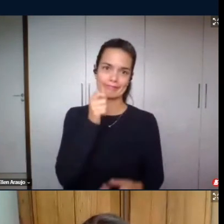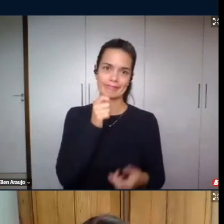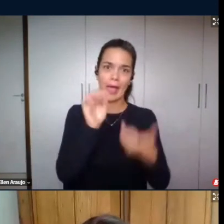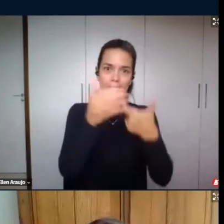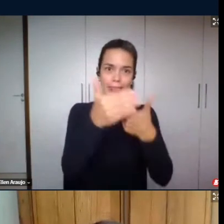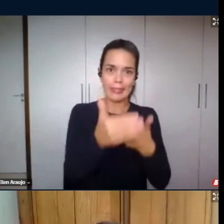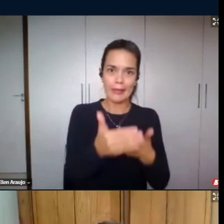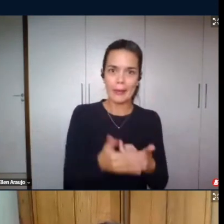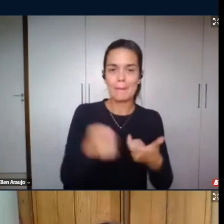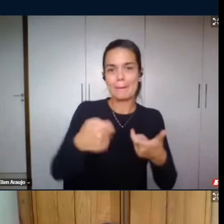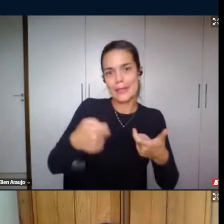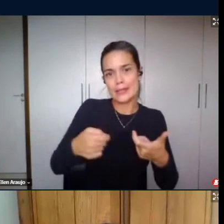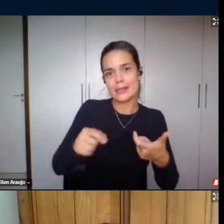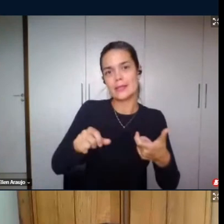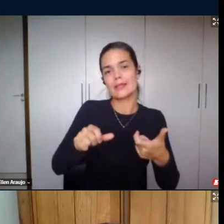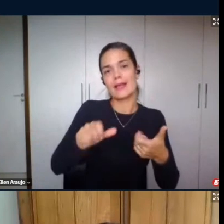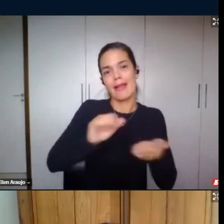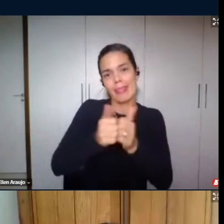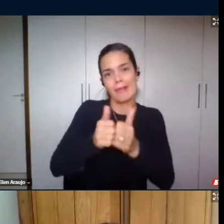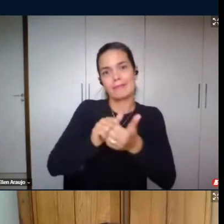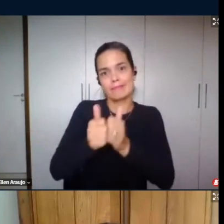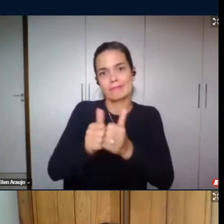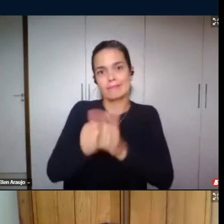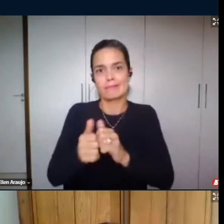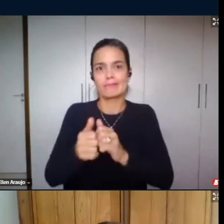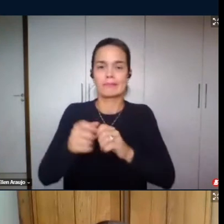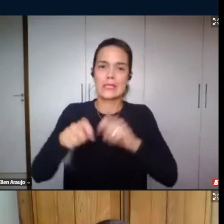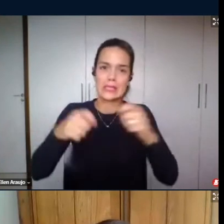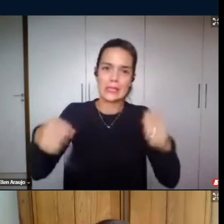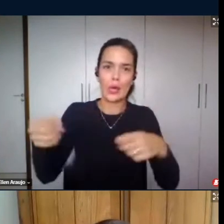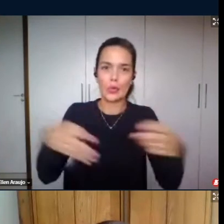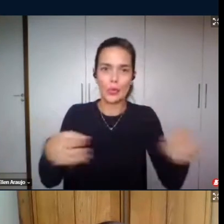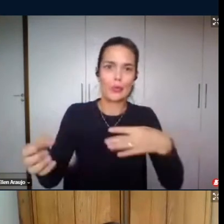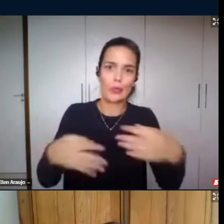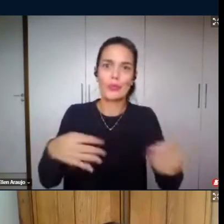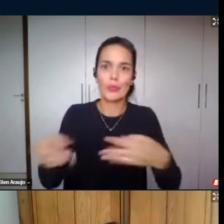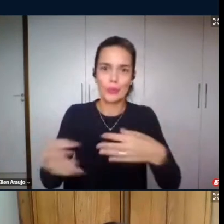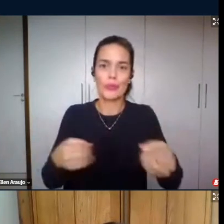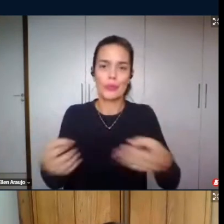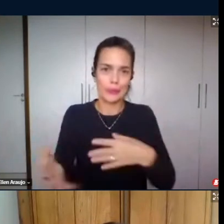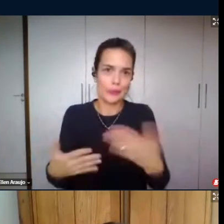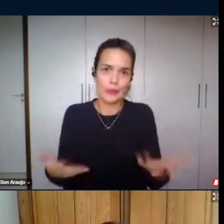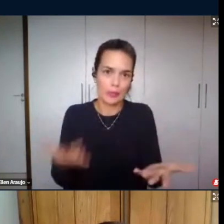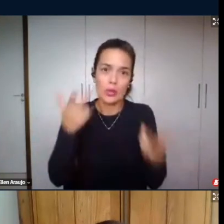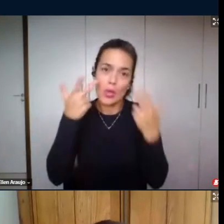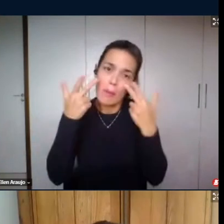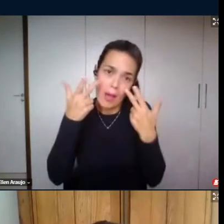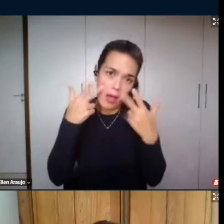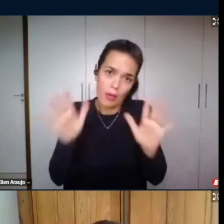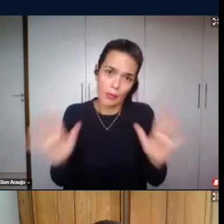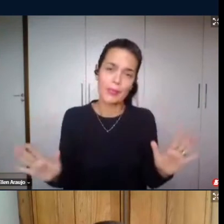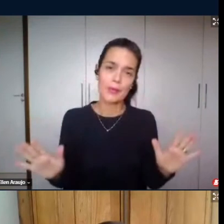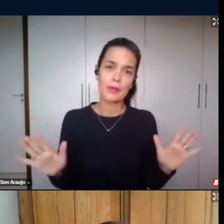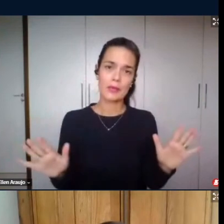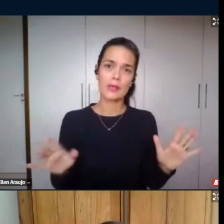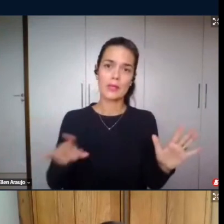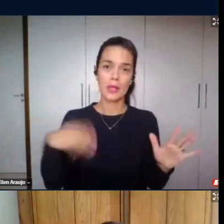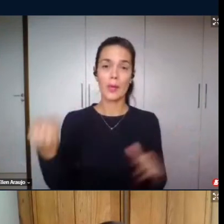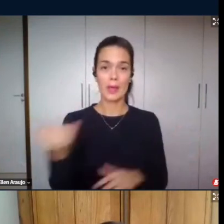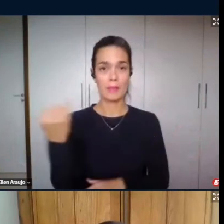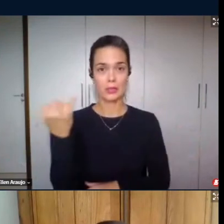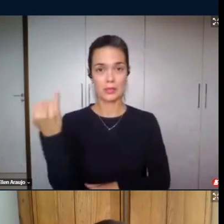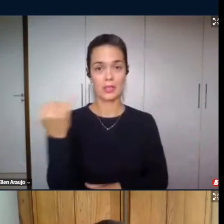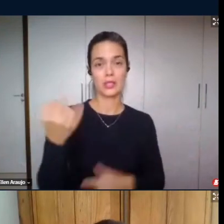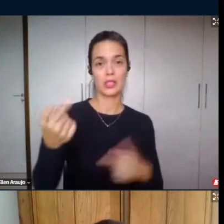sendo alterada à medida que vão se desenvolvendo as áreas, né? Então, essas discussões aí, discussão